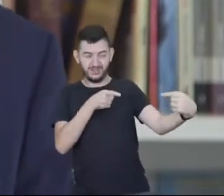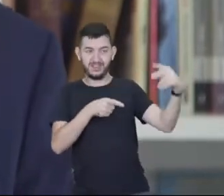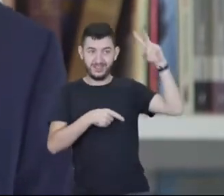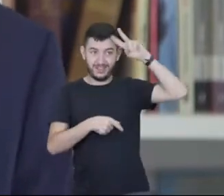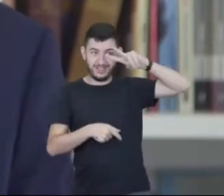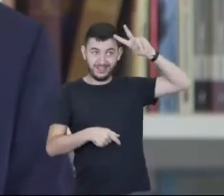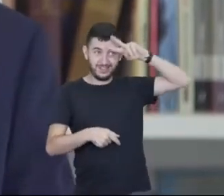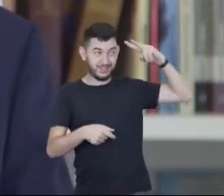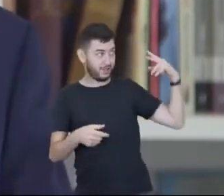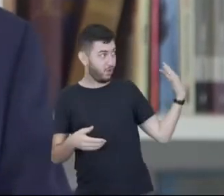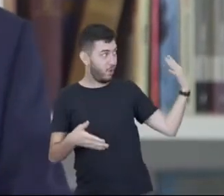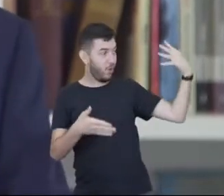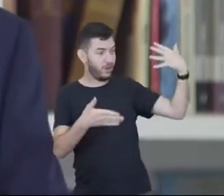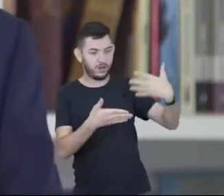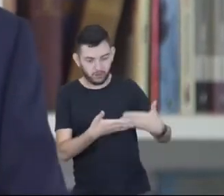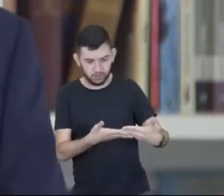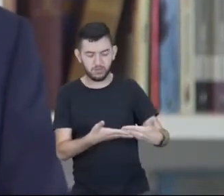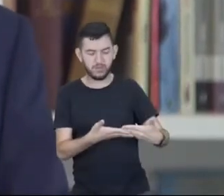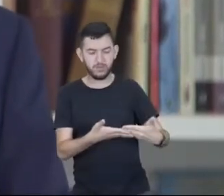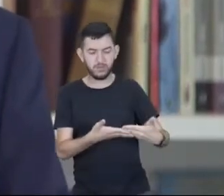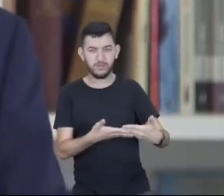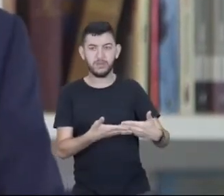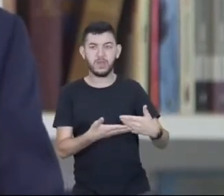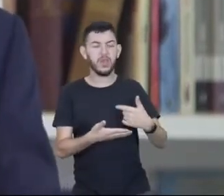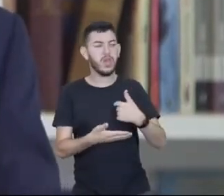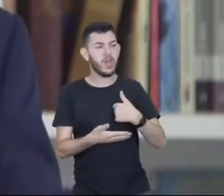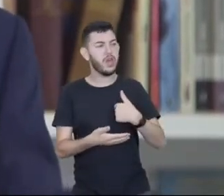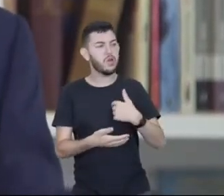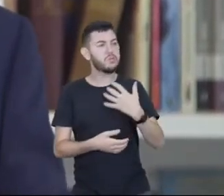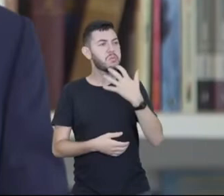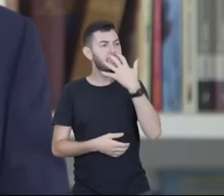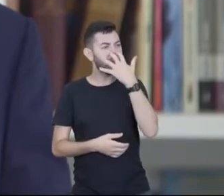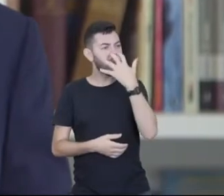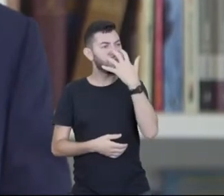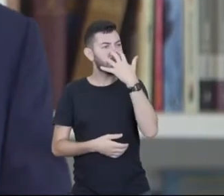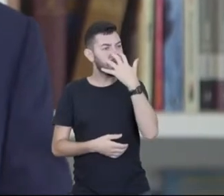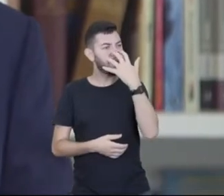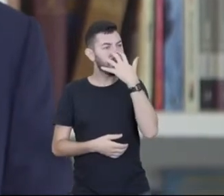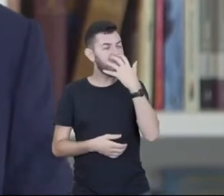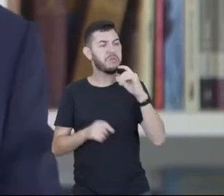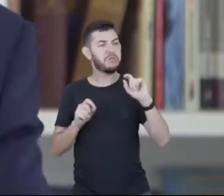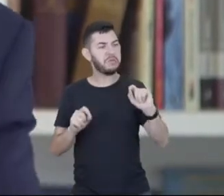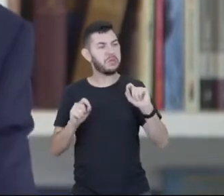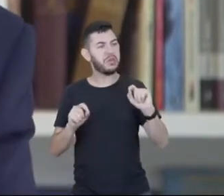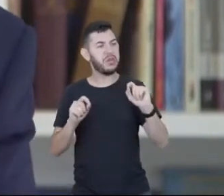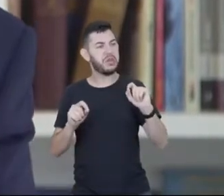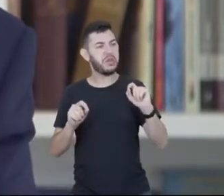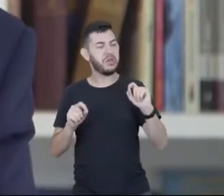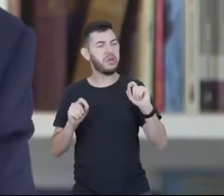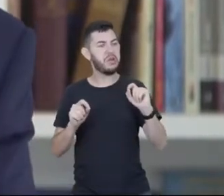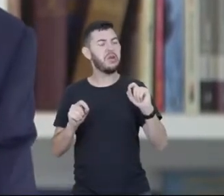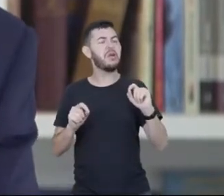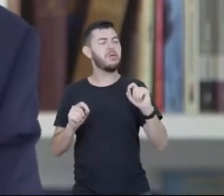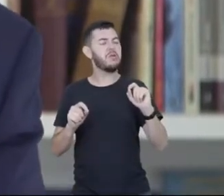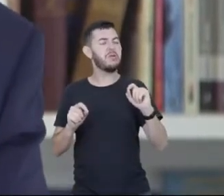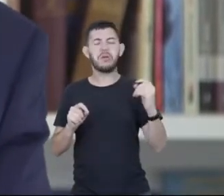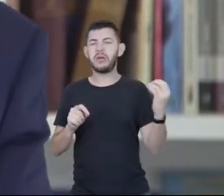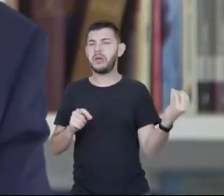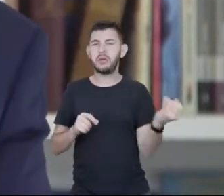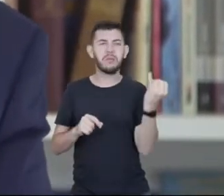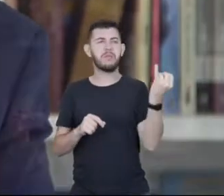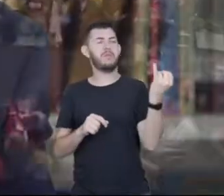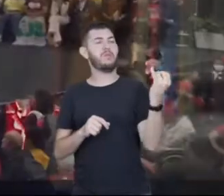vi um verdadeiro chamado a razão e é a razão de todos